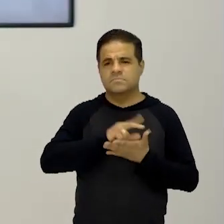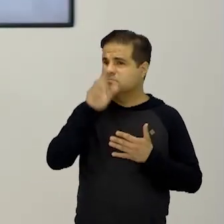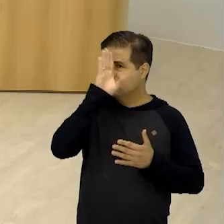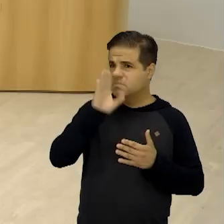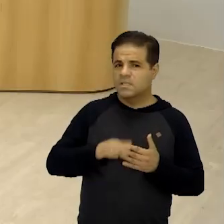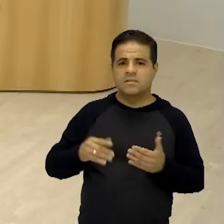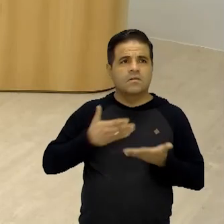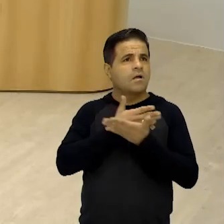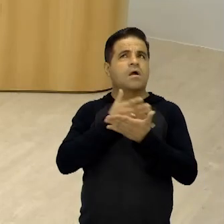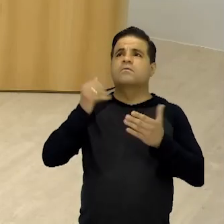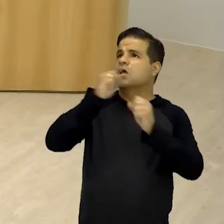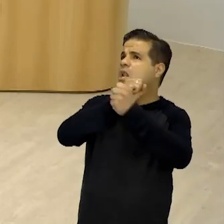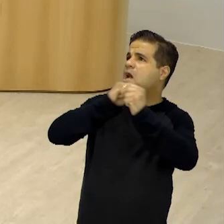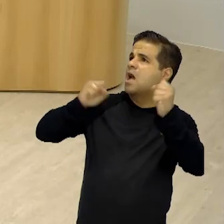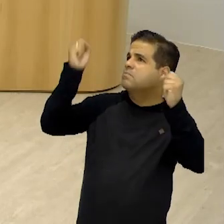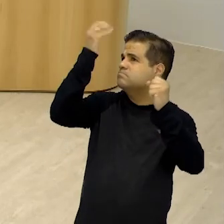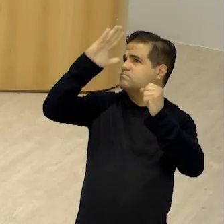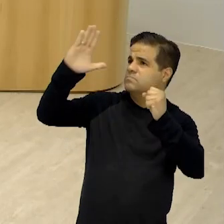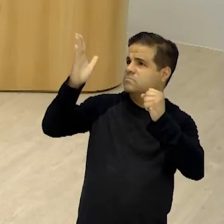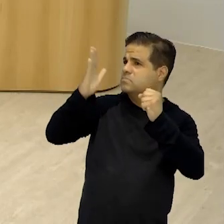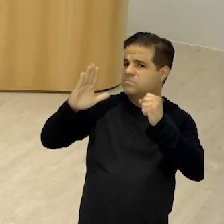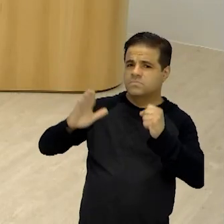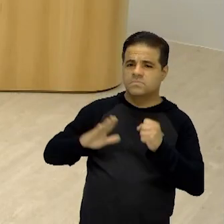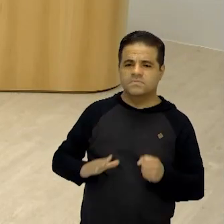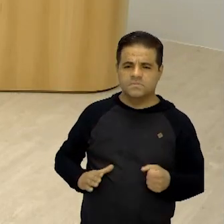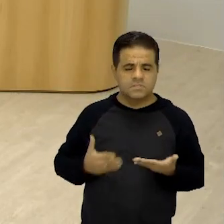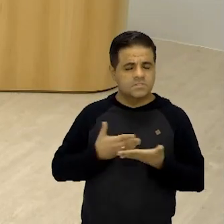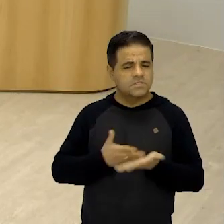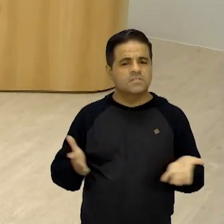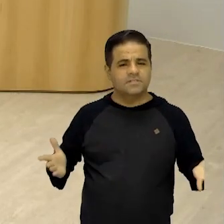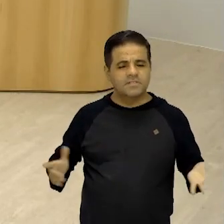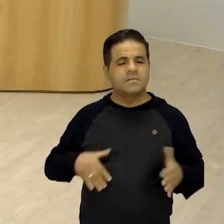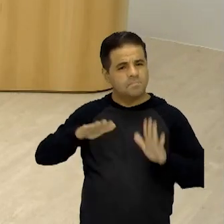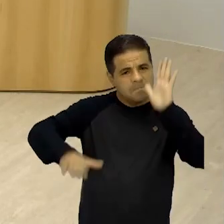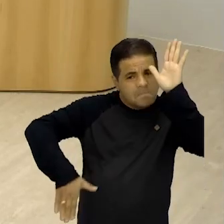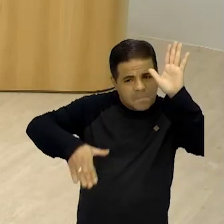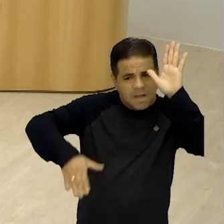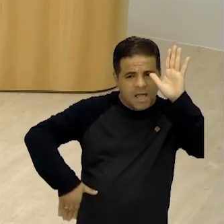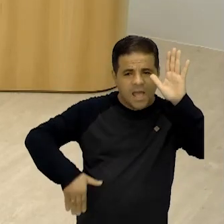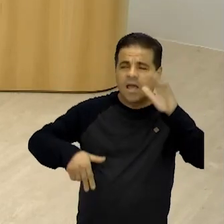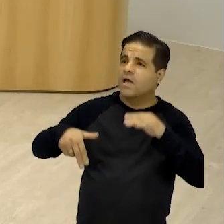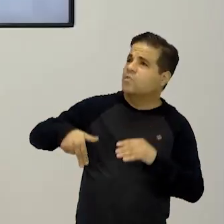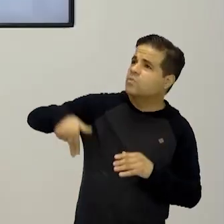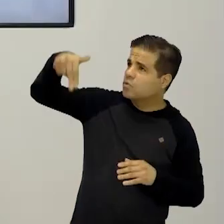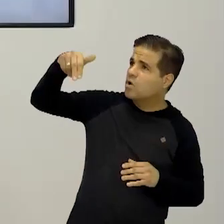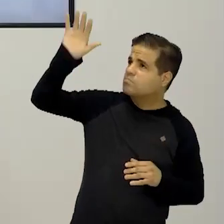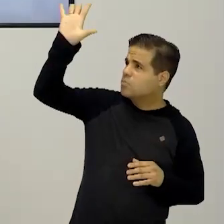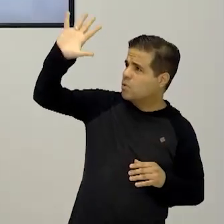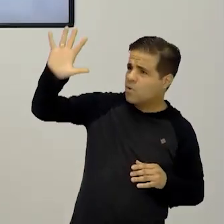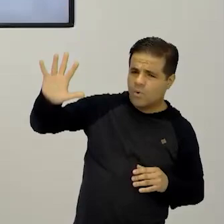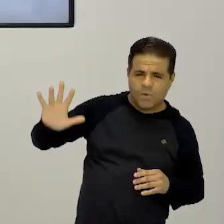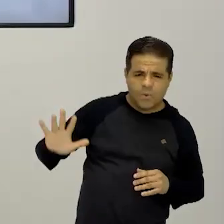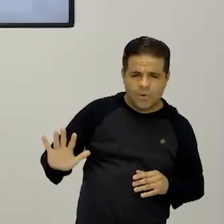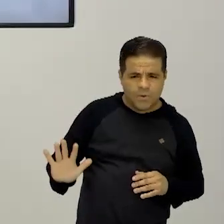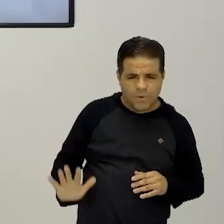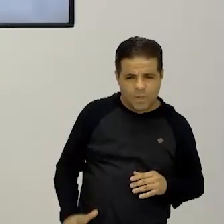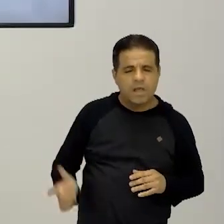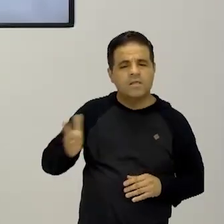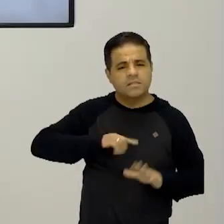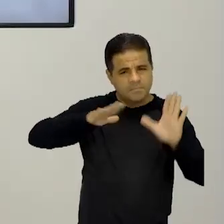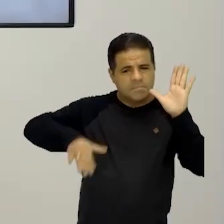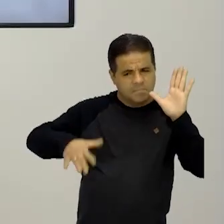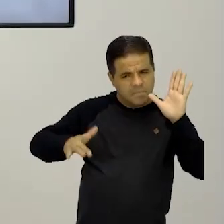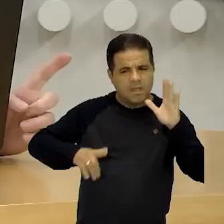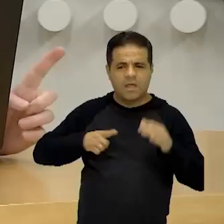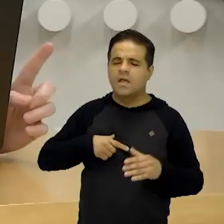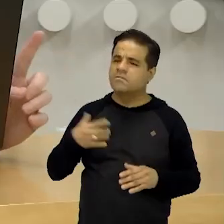tem uma costa bem grande, né? Não sou muito bom em mapa, mas eu sei que a gente tem praia aí de norte a sul praticamente, então deve ter praia